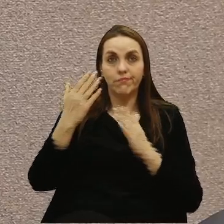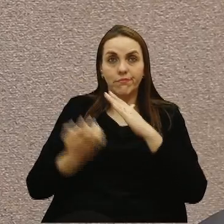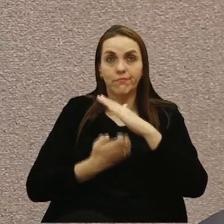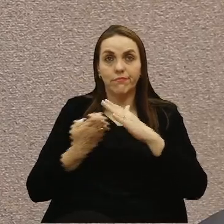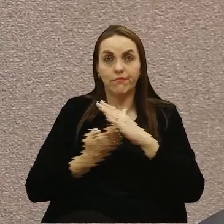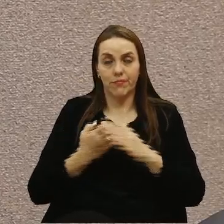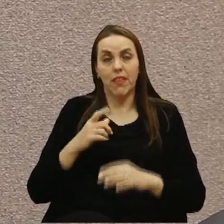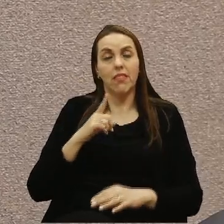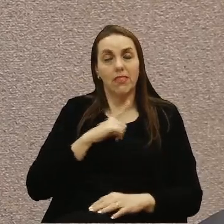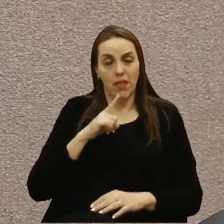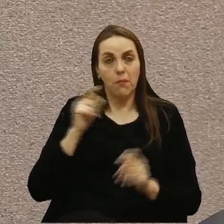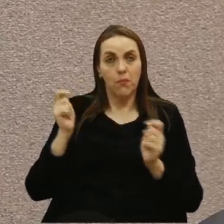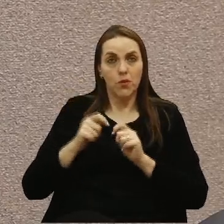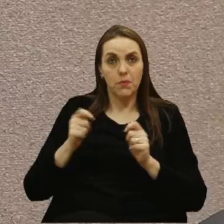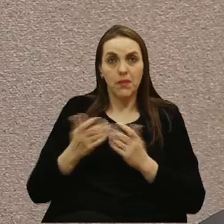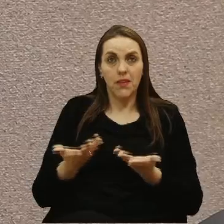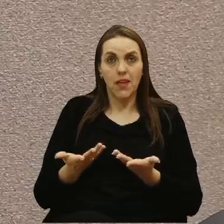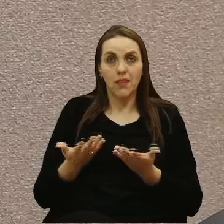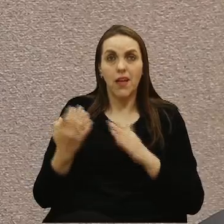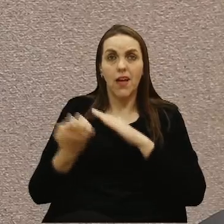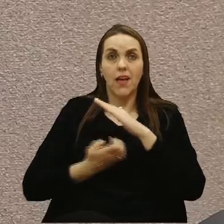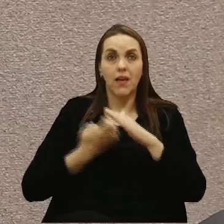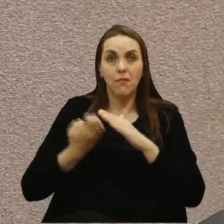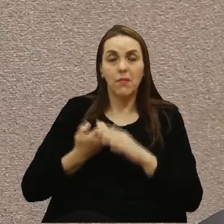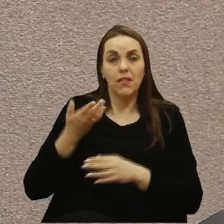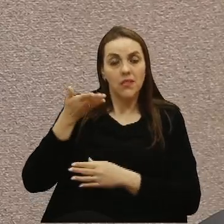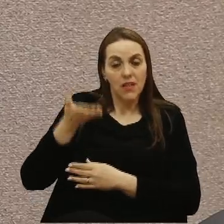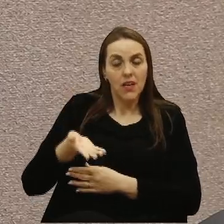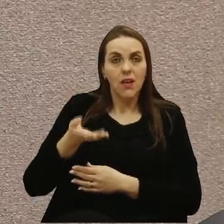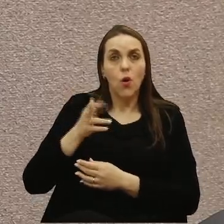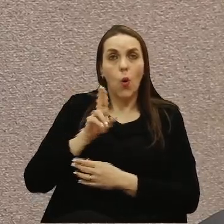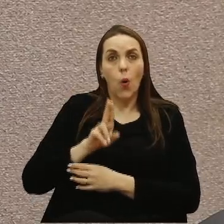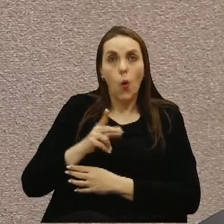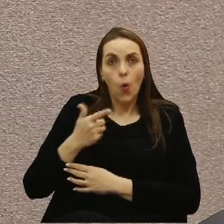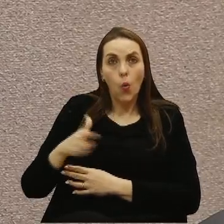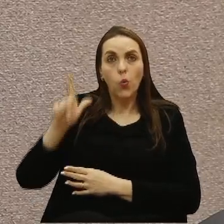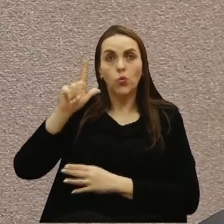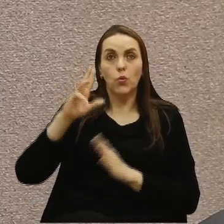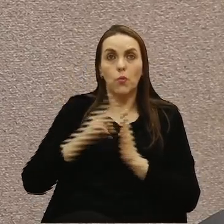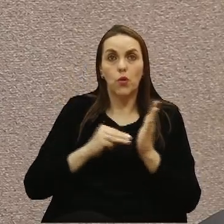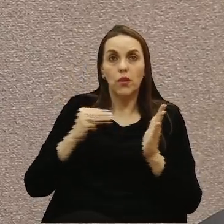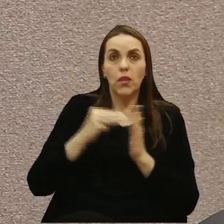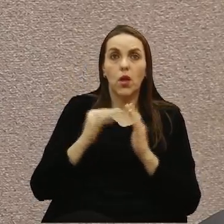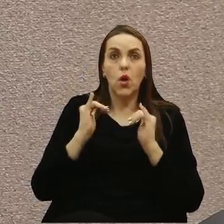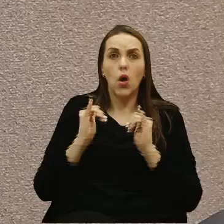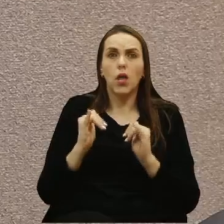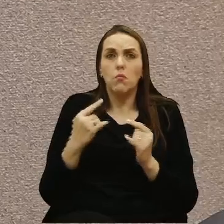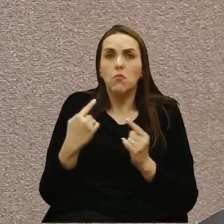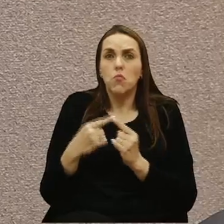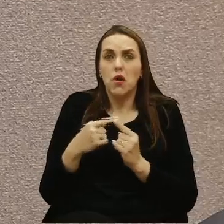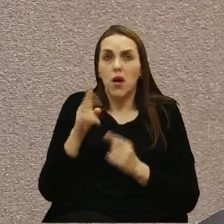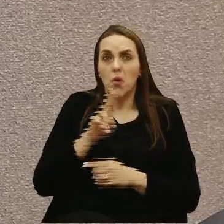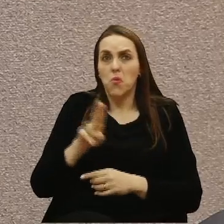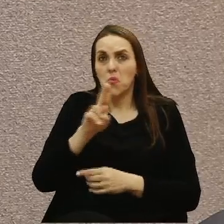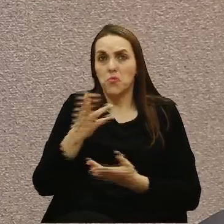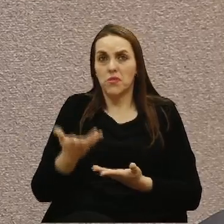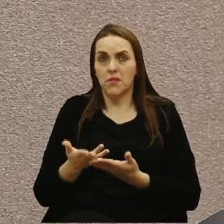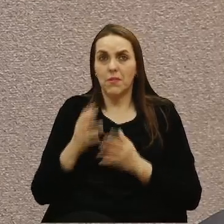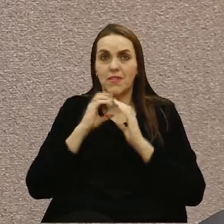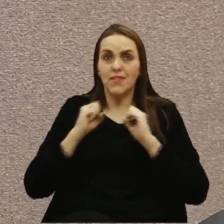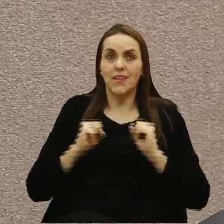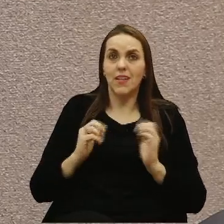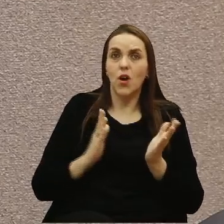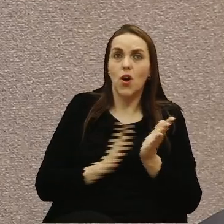disso. Da empresa usar outros modelos de ônibus. Não usa por quê? Porque a Secretaria não cobra.